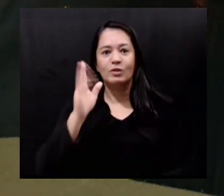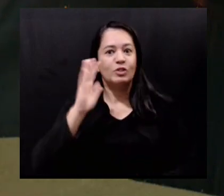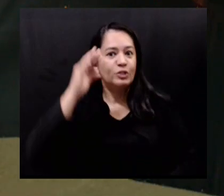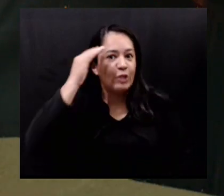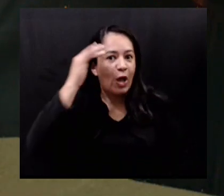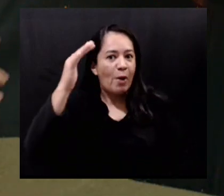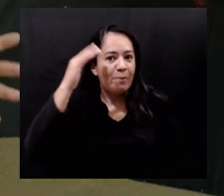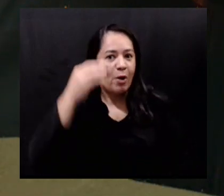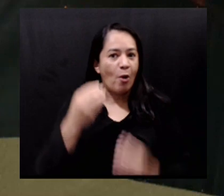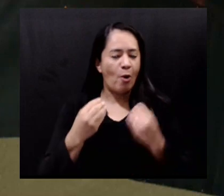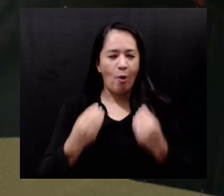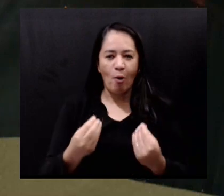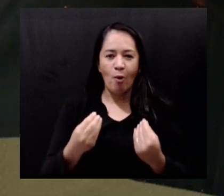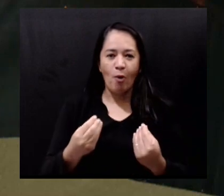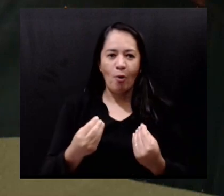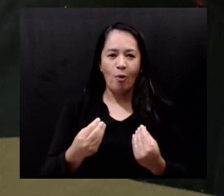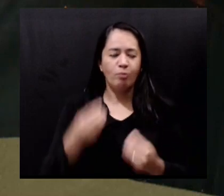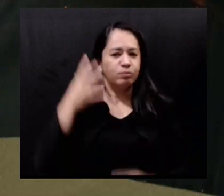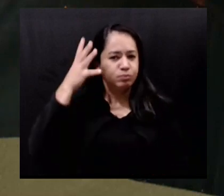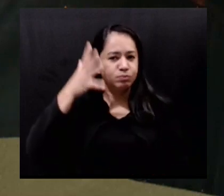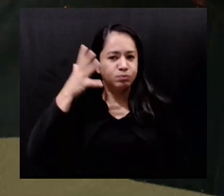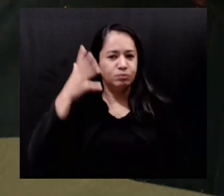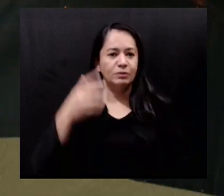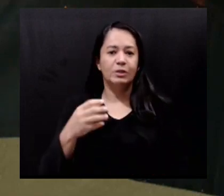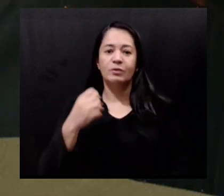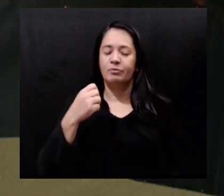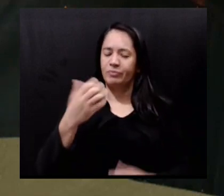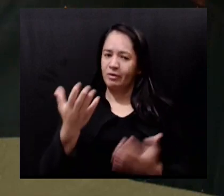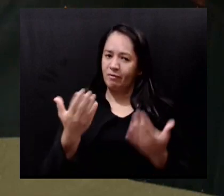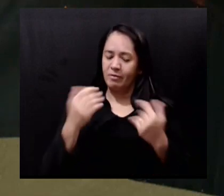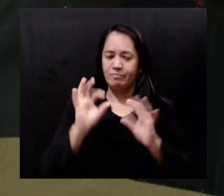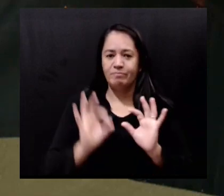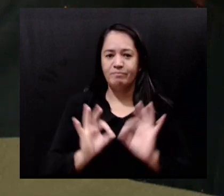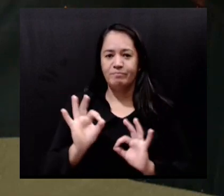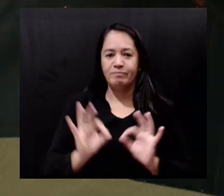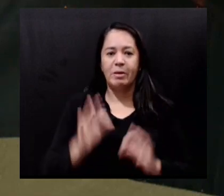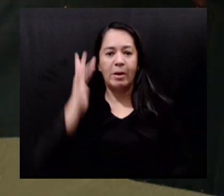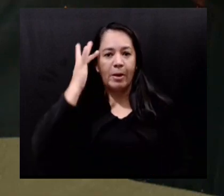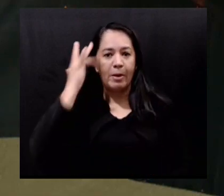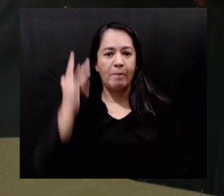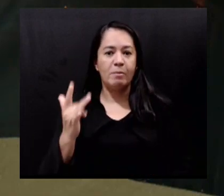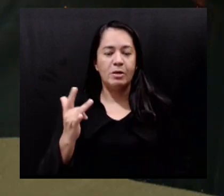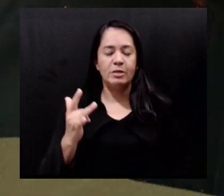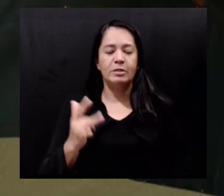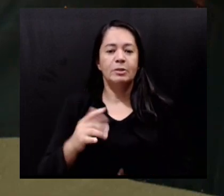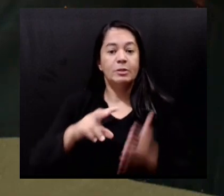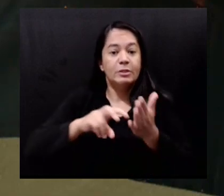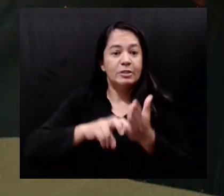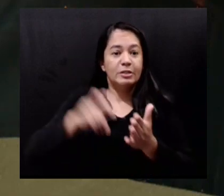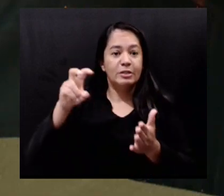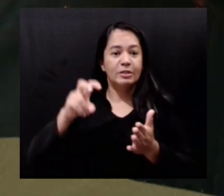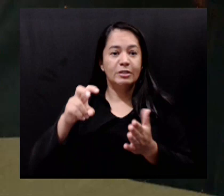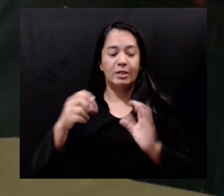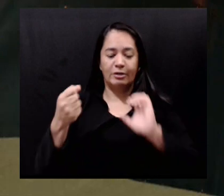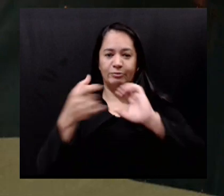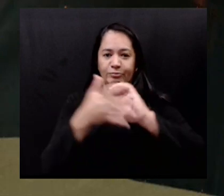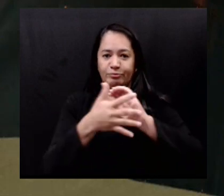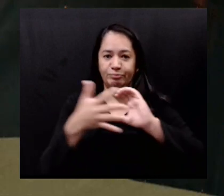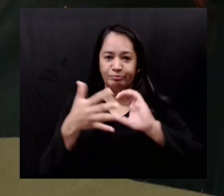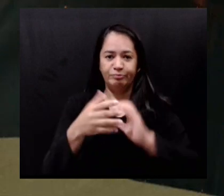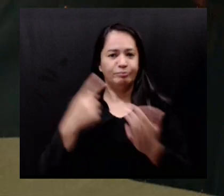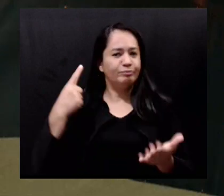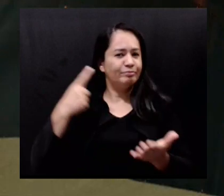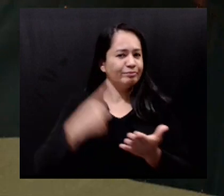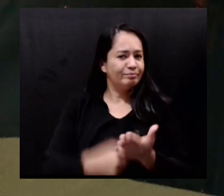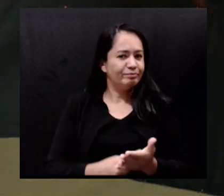ser essa palestra, né? Então, se prepara amanhã, bem cedinho, lá no CEPROCAMP, combinado? Então tá certo, mais